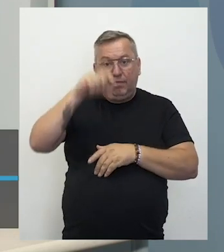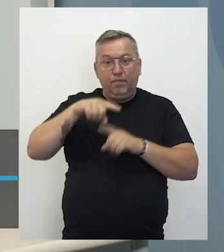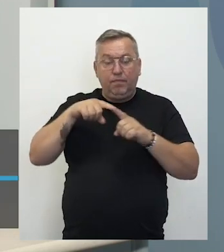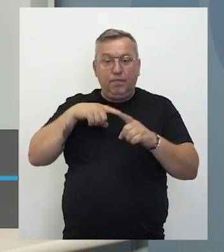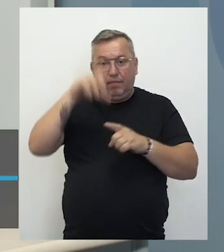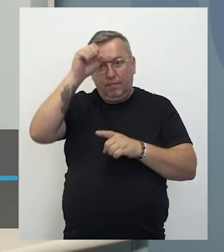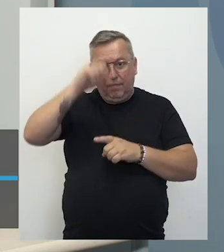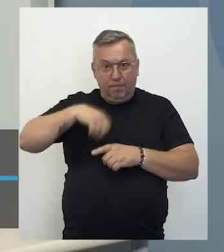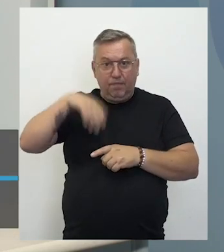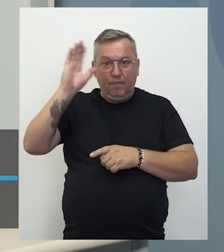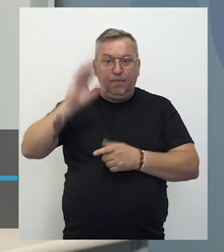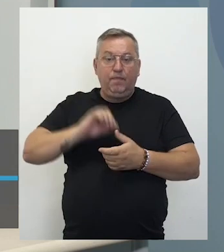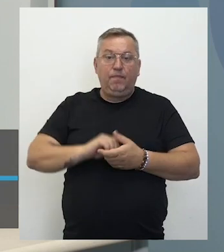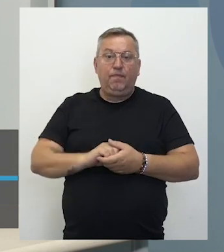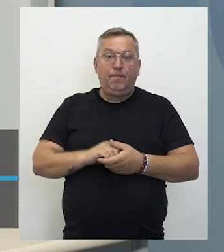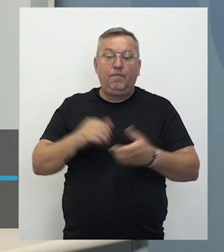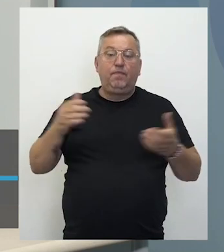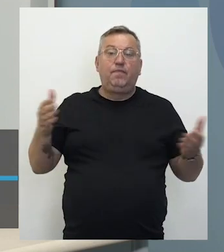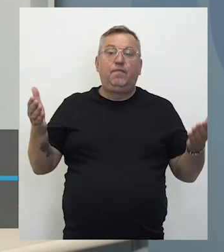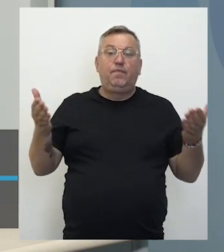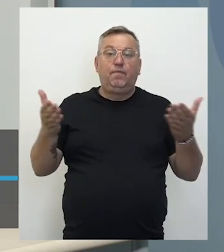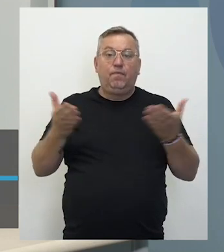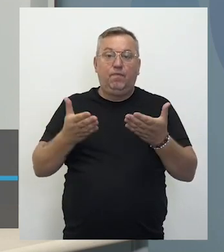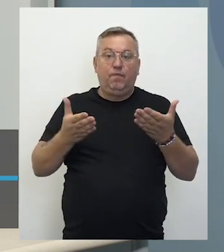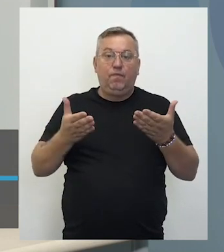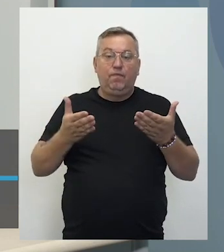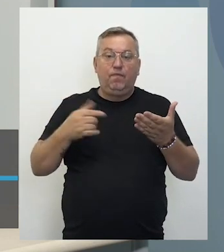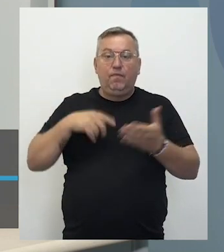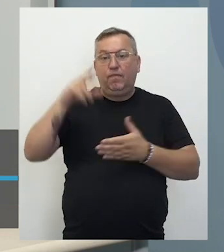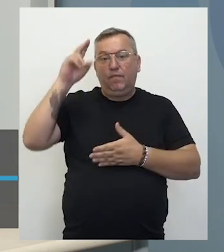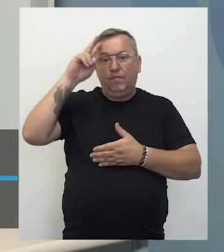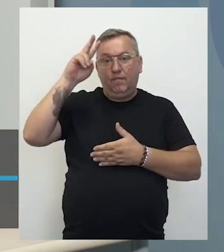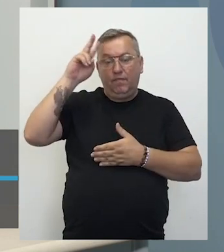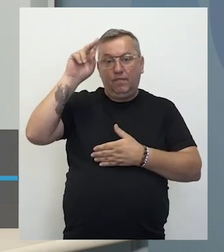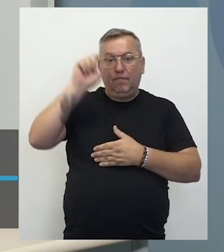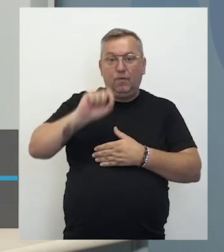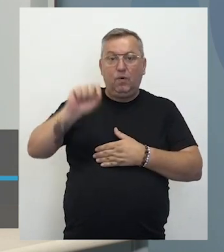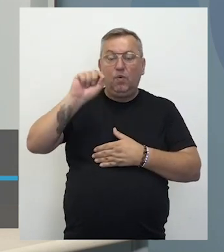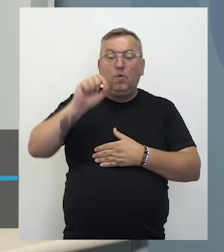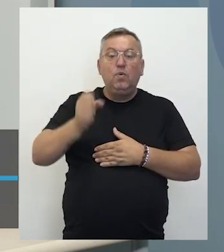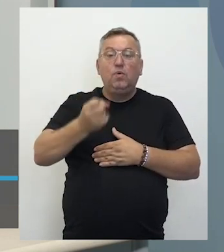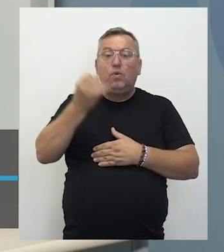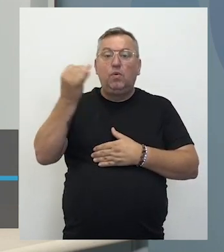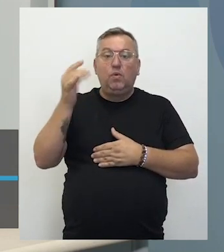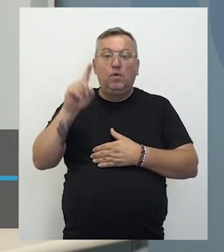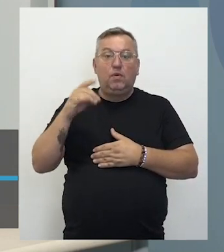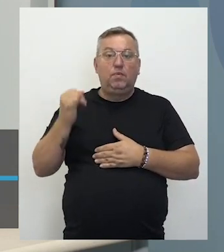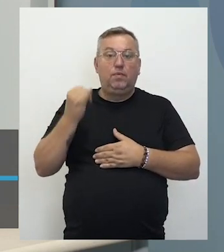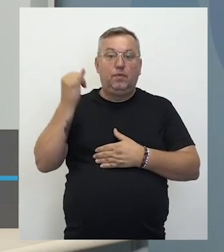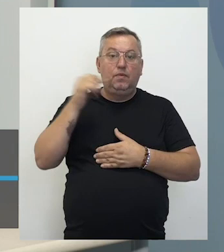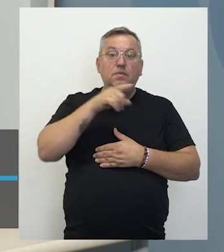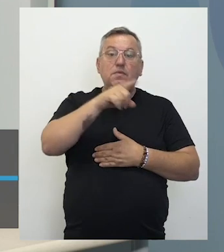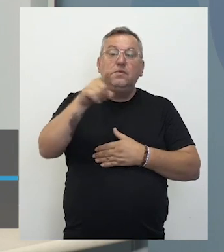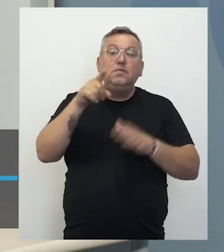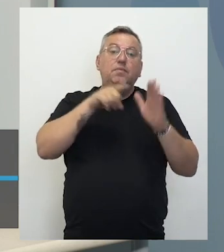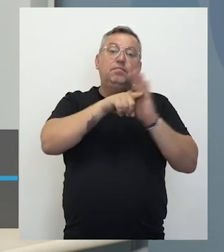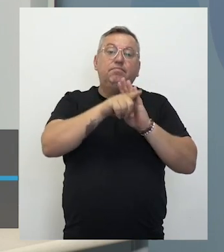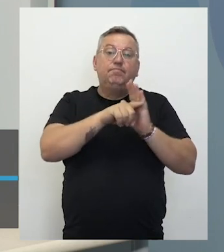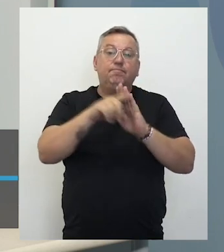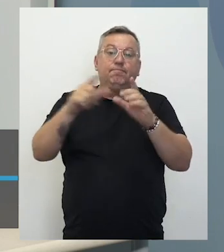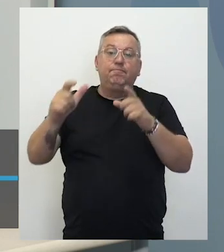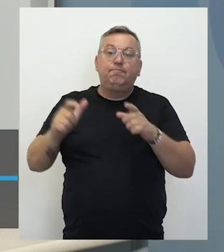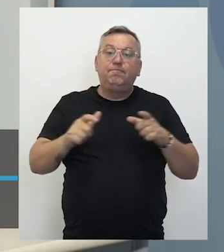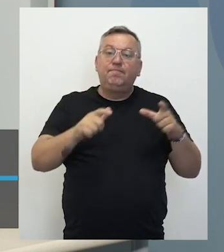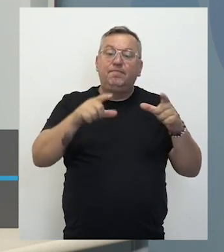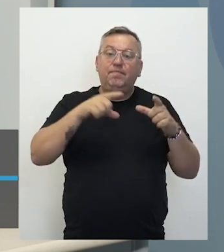aprender cada vez mais. E hoje, né, a gente lembra, né, o quanto é importante você pesquisar na sua região, onde